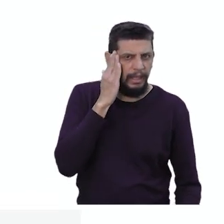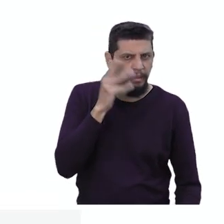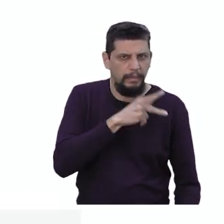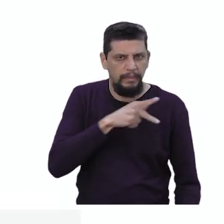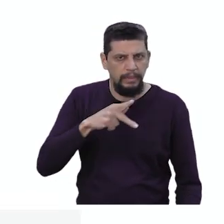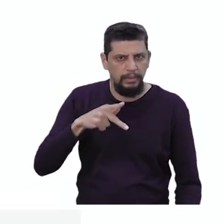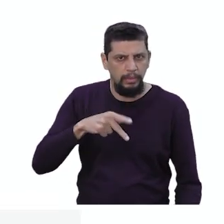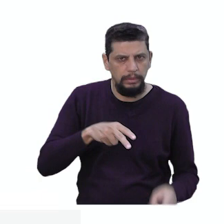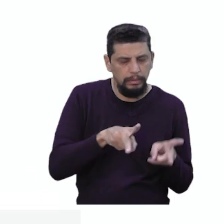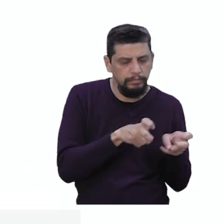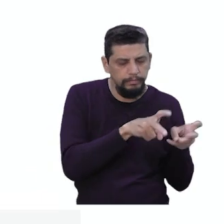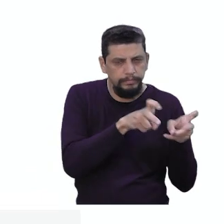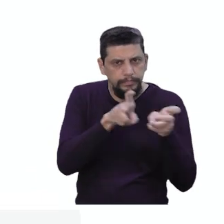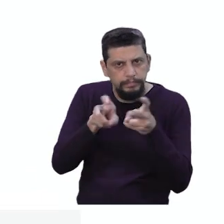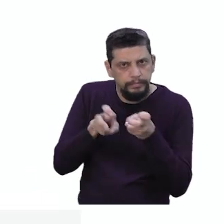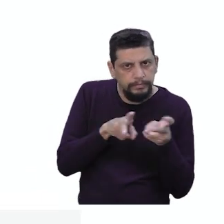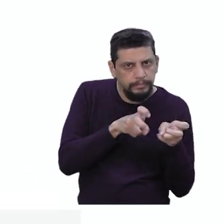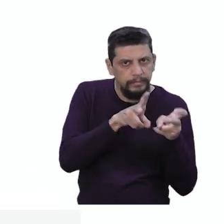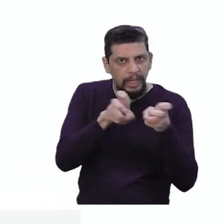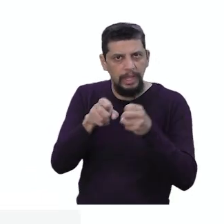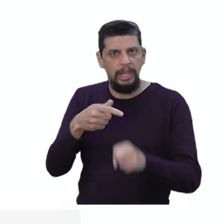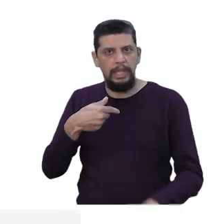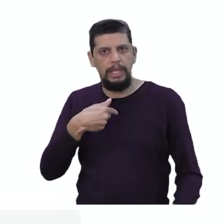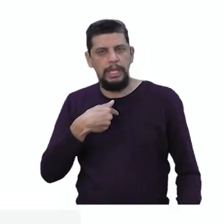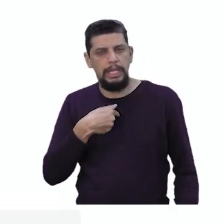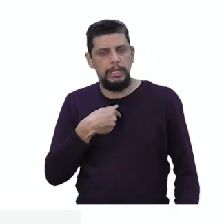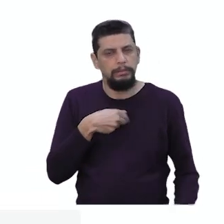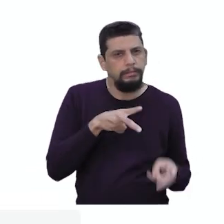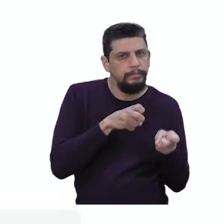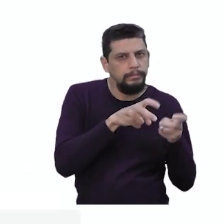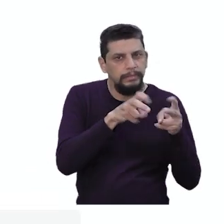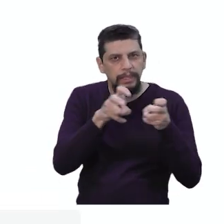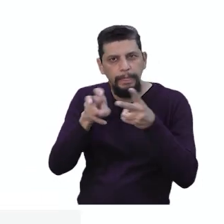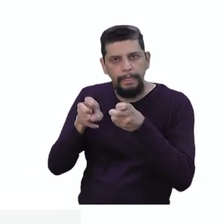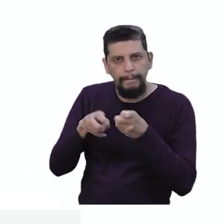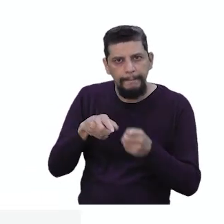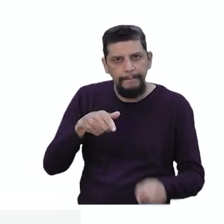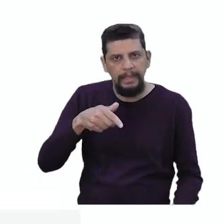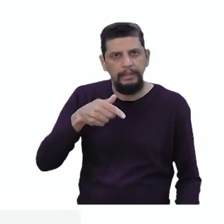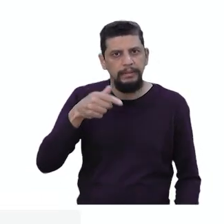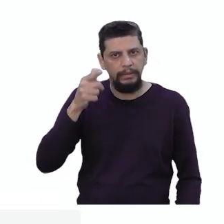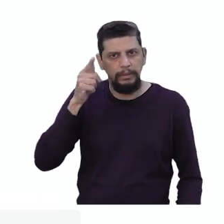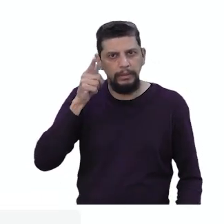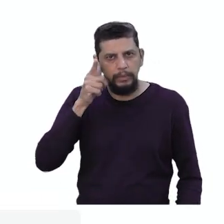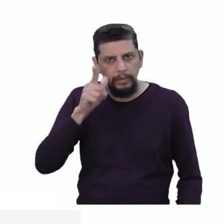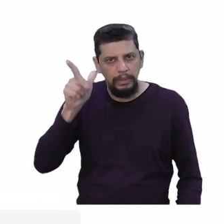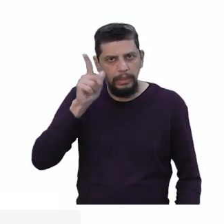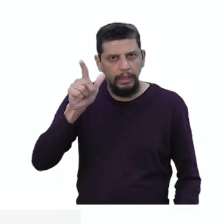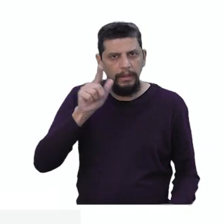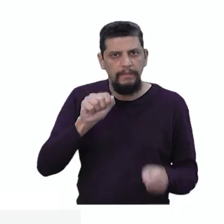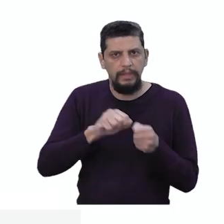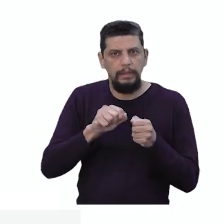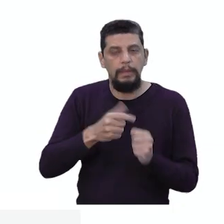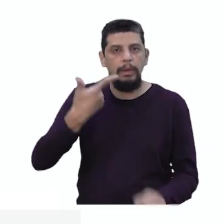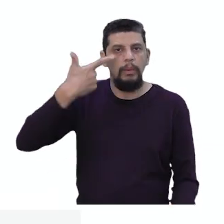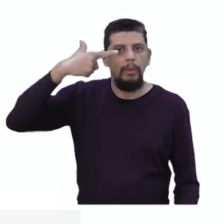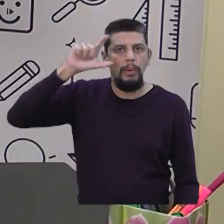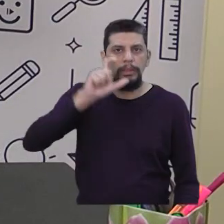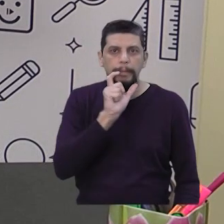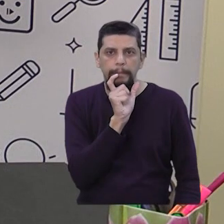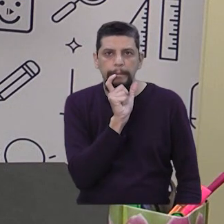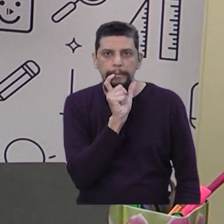que a professora está observando ali? Eu estou observando que a gente consegue formar uma